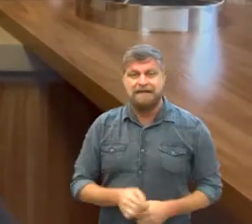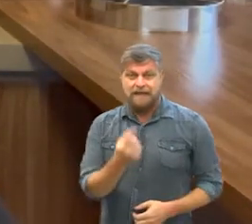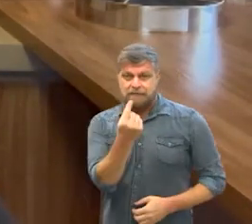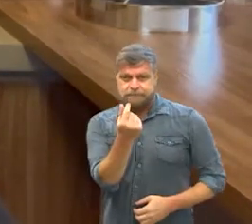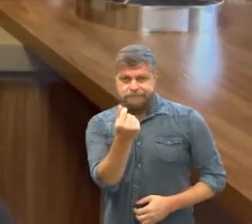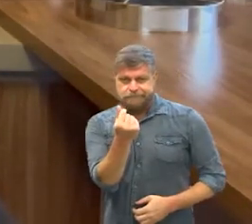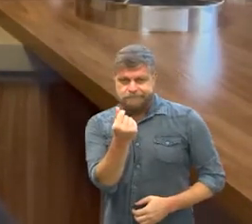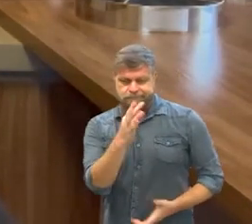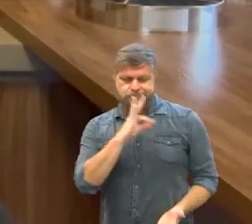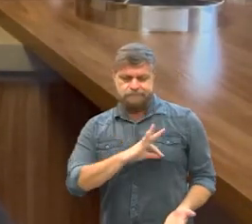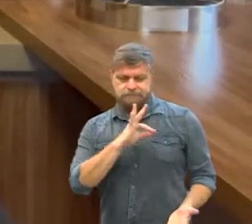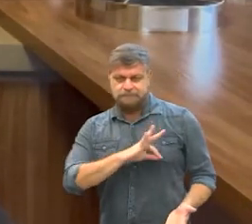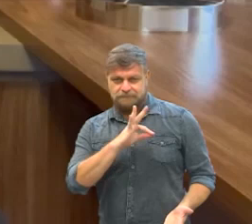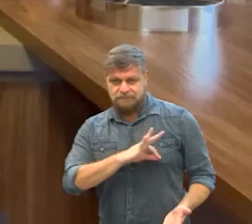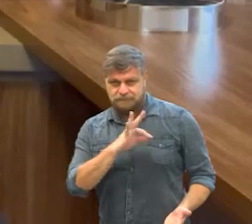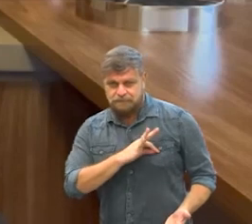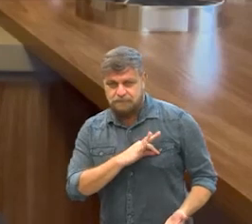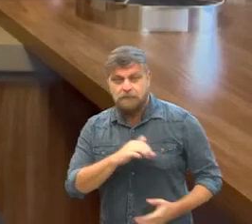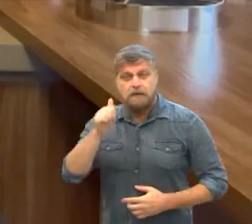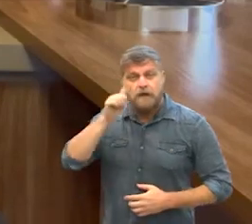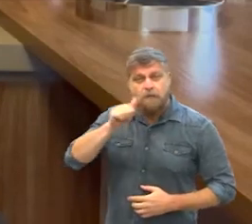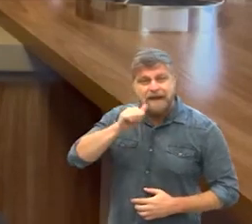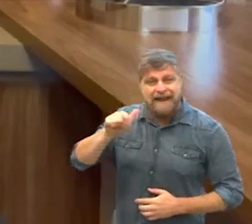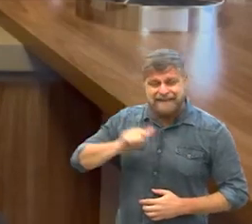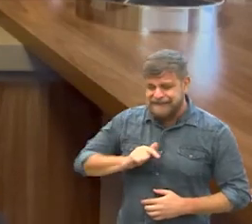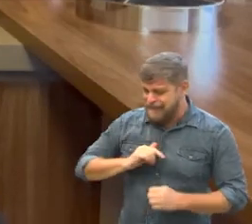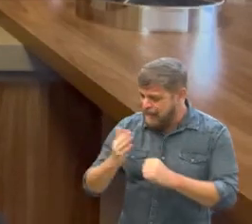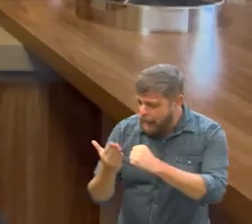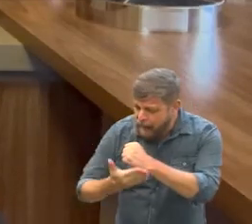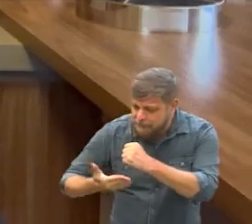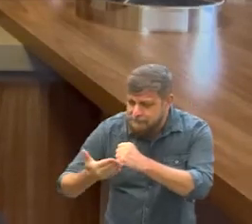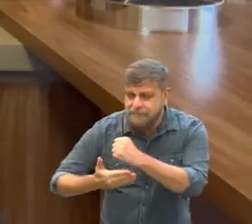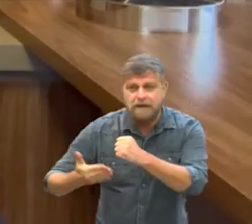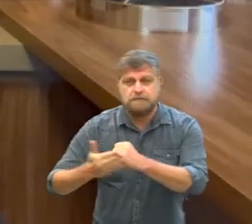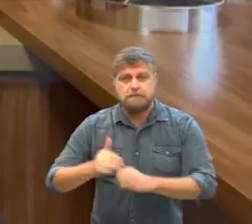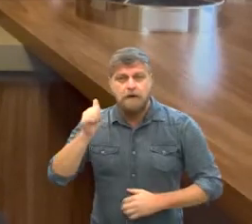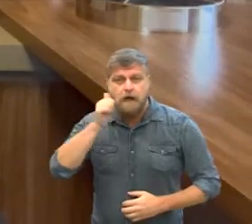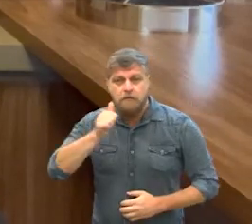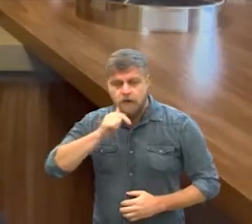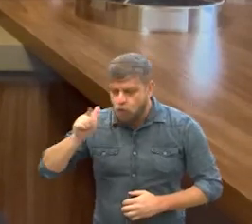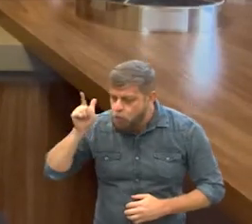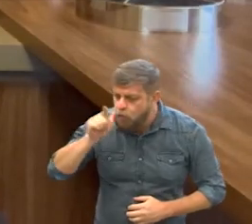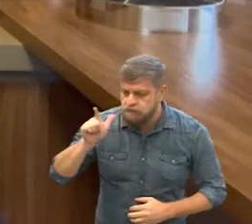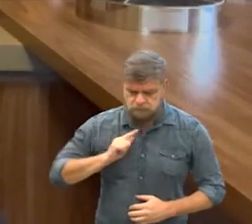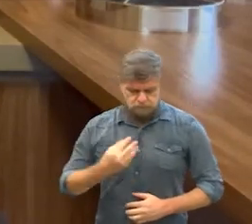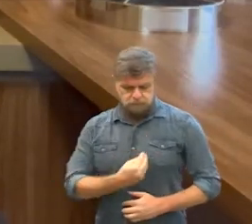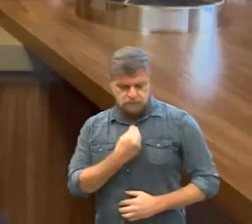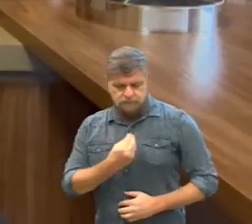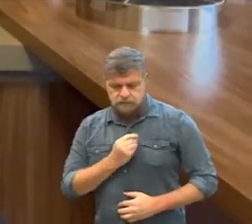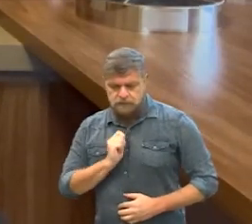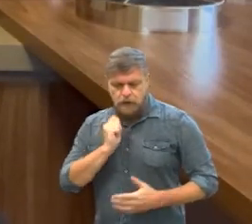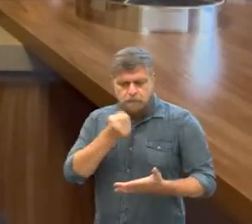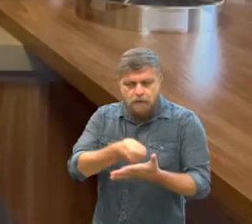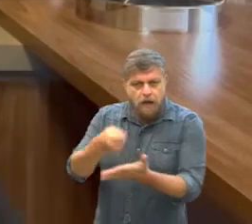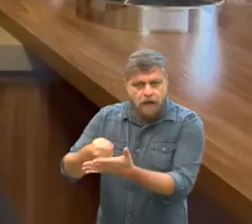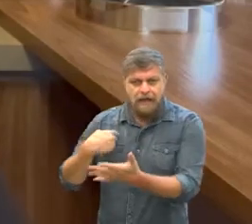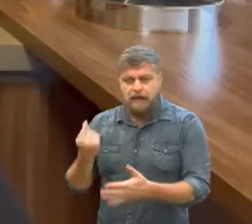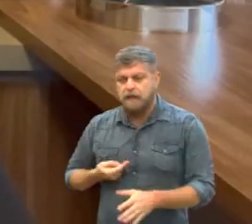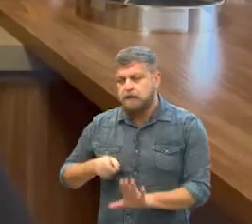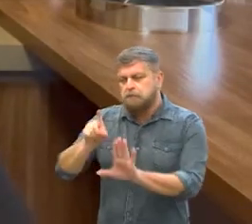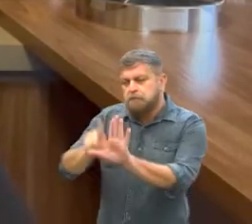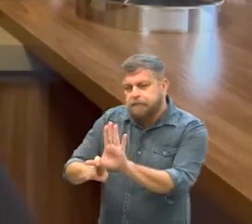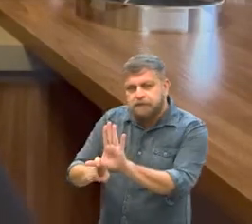independência financeira, né? A independência financeira para ela é essencial para que ela consiga se manter, porque muitas vezes